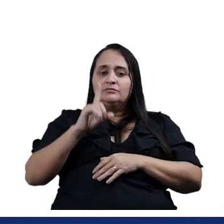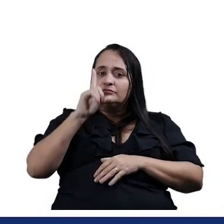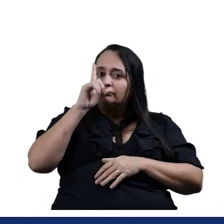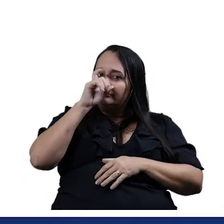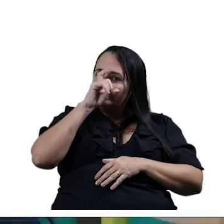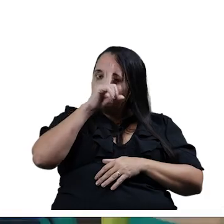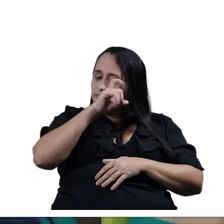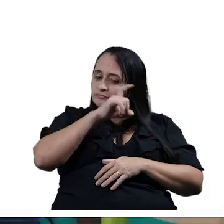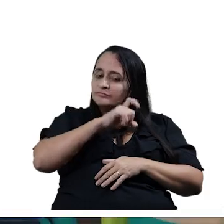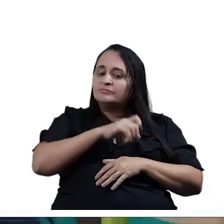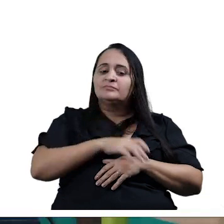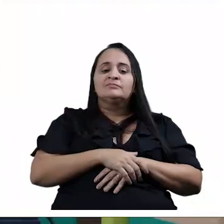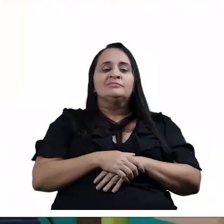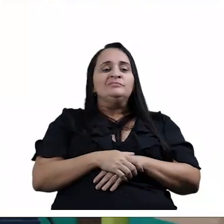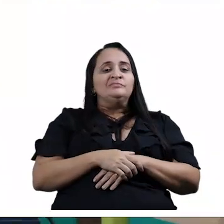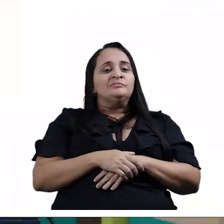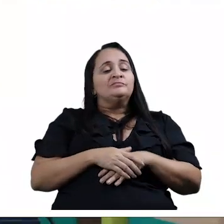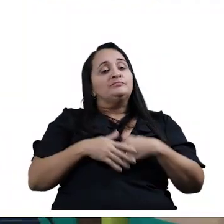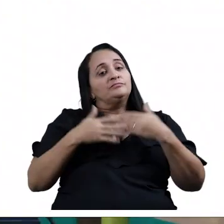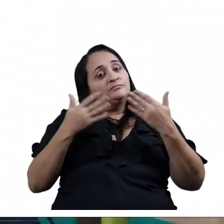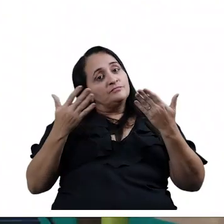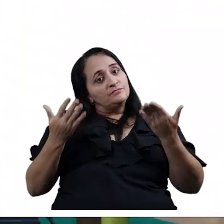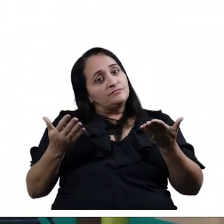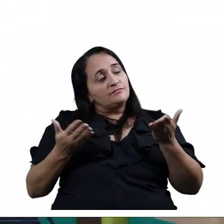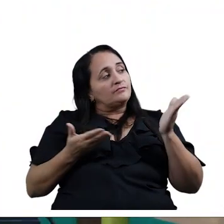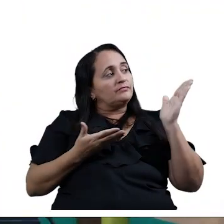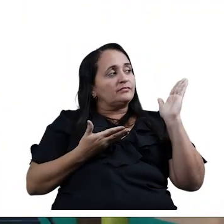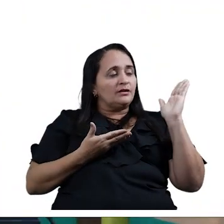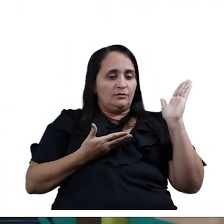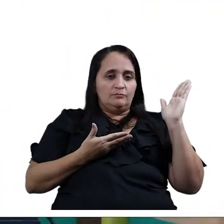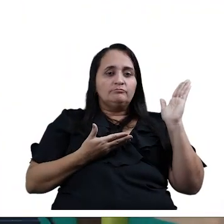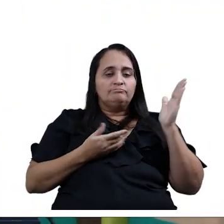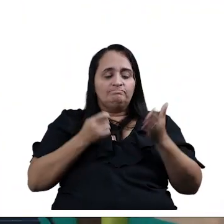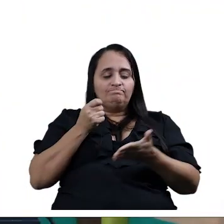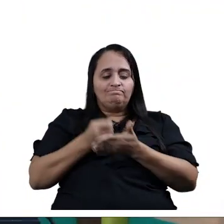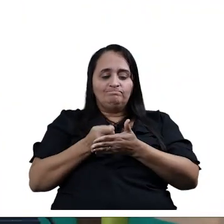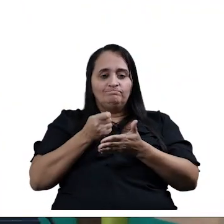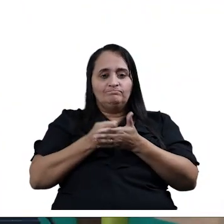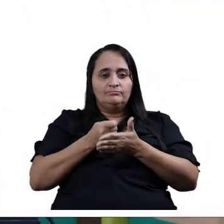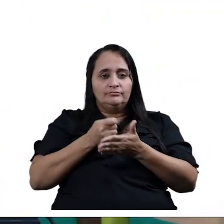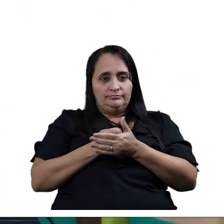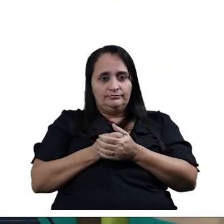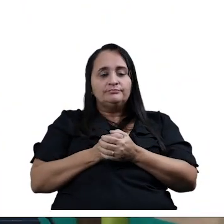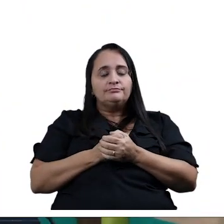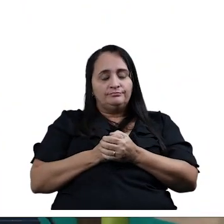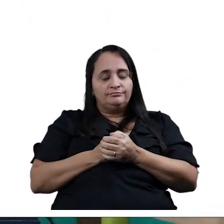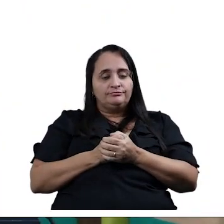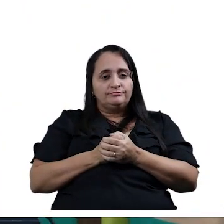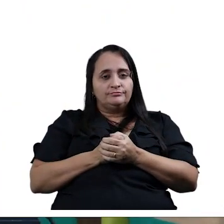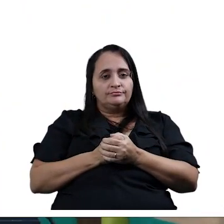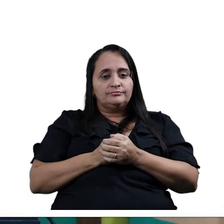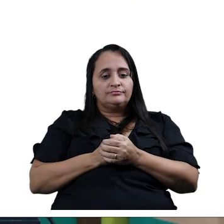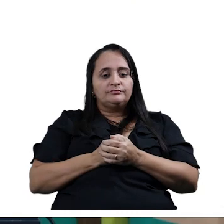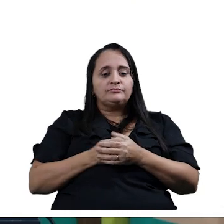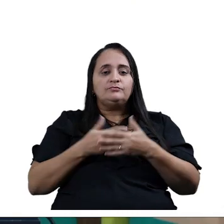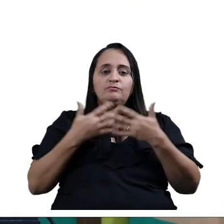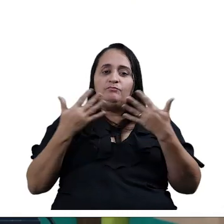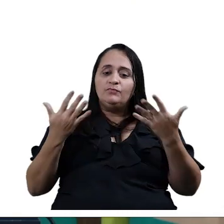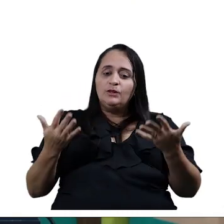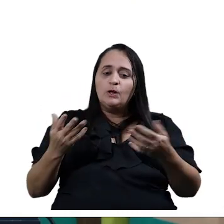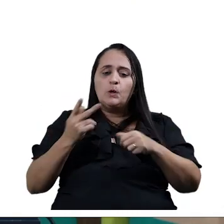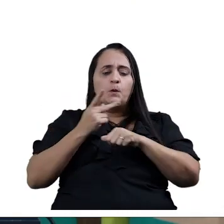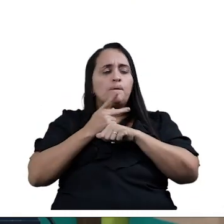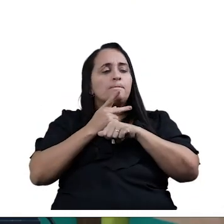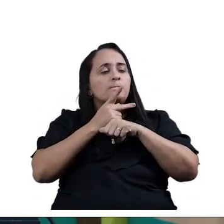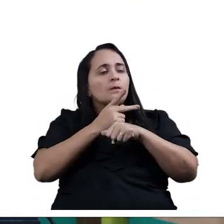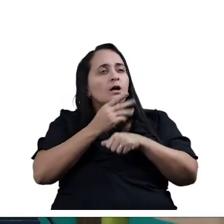questão difícil, né? Mas olha, esse realmente é um tipo de cobrança que cai nas nossas avaliações, tá bom? Então,